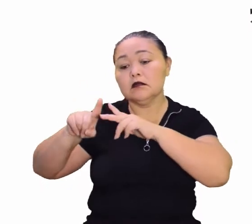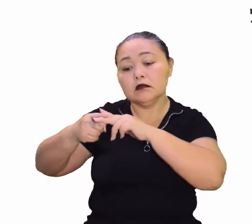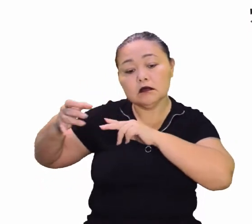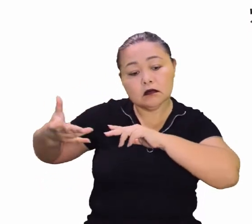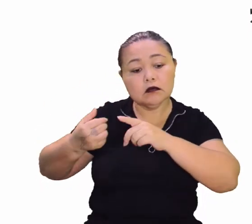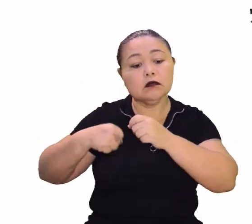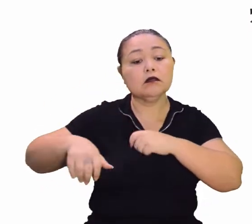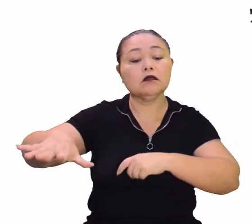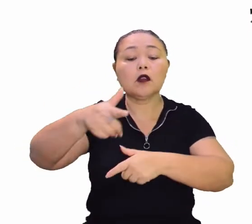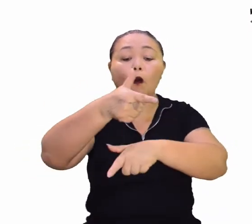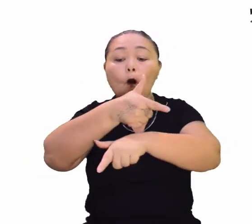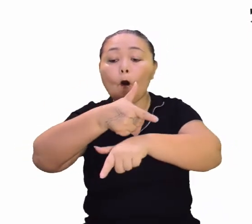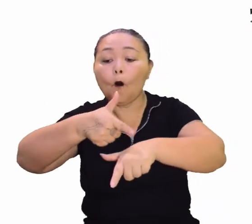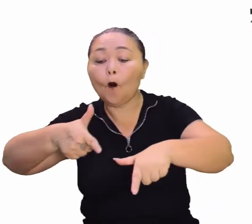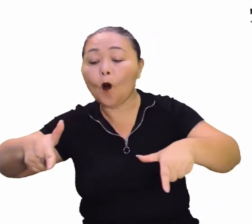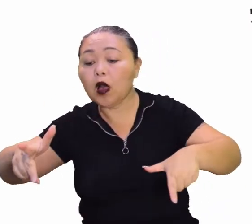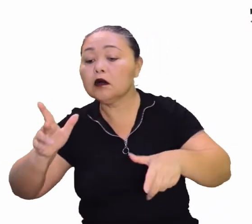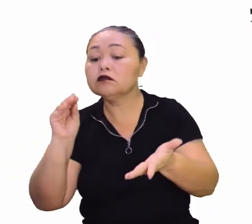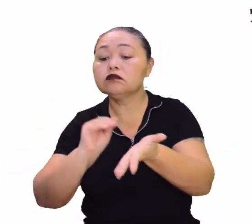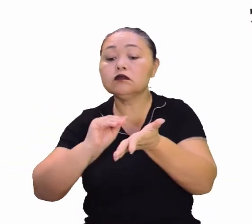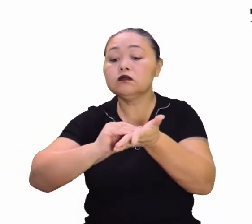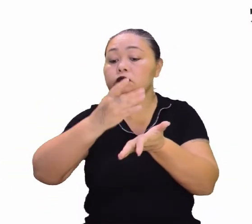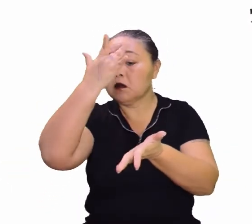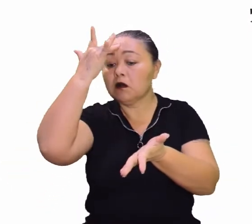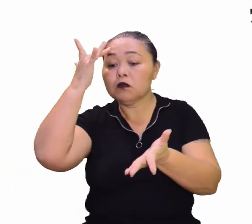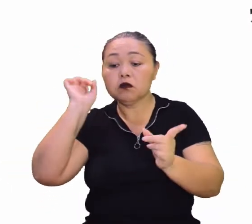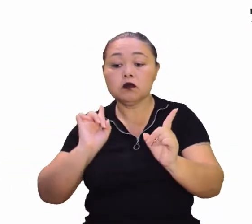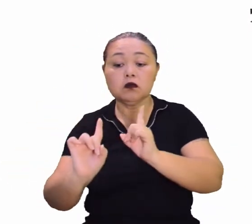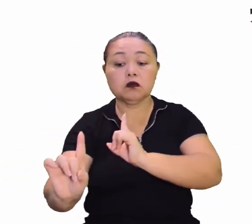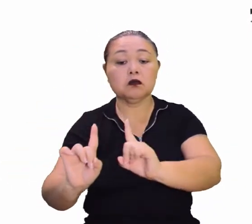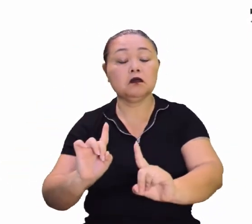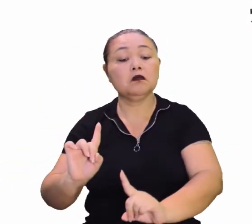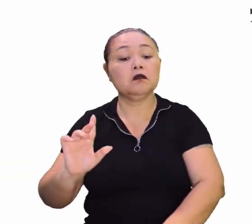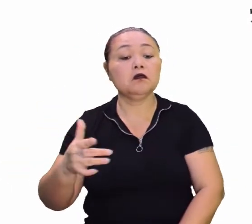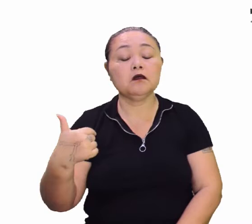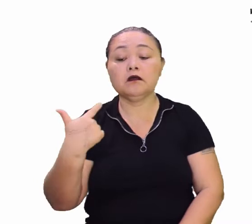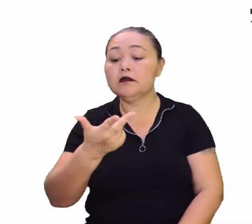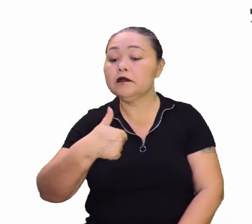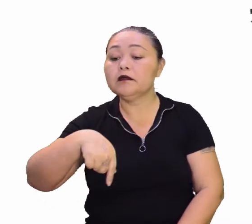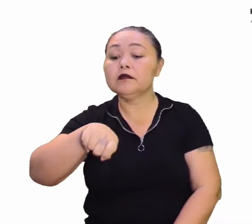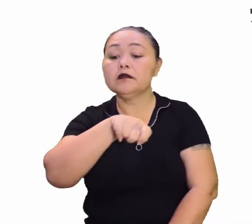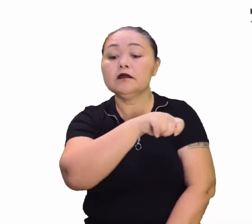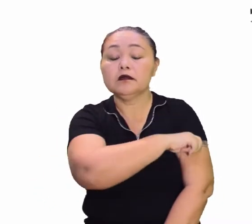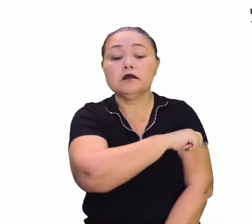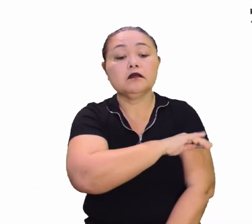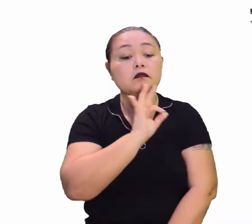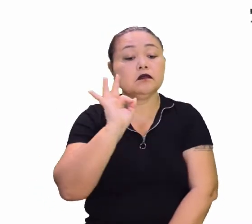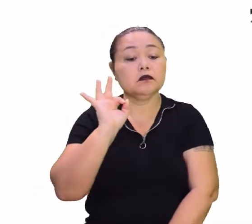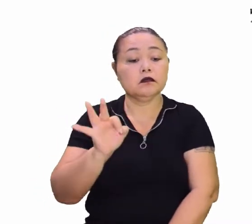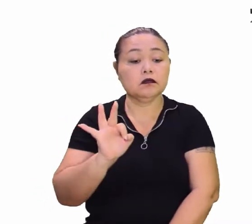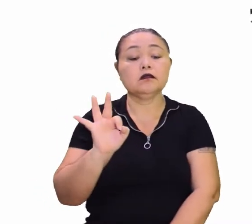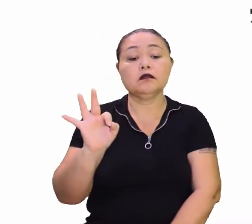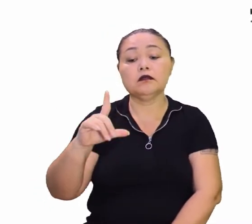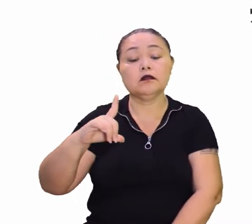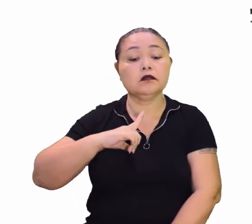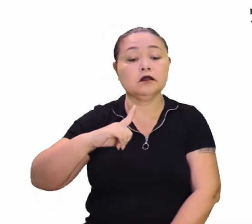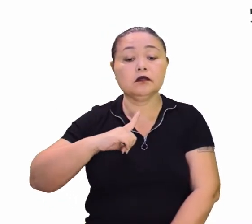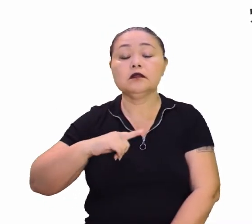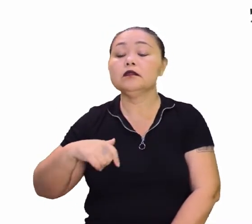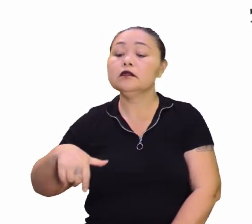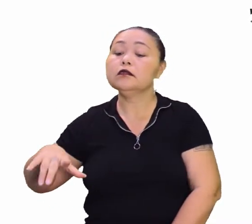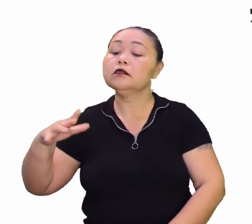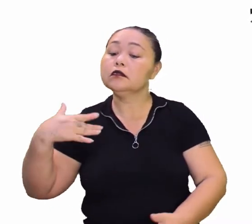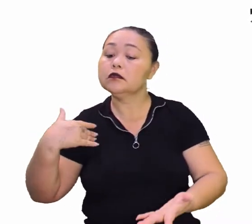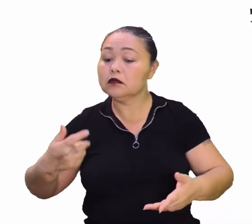vazios demográficos. Tranquilo, Rogério? Tranquilo. E aí, tu acha que os alunos acertaram? Sim, sim. A gente tem aí o